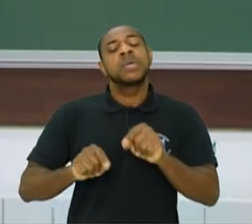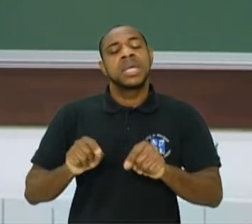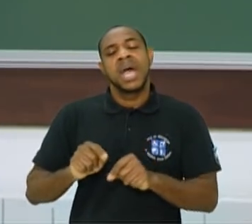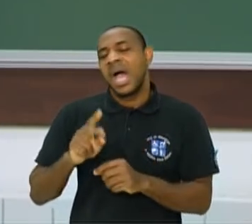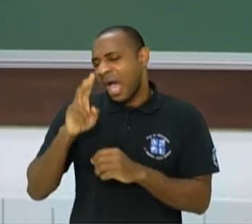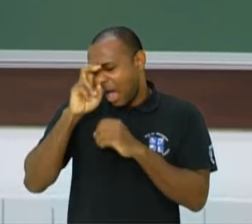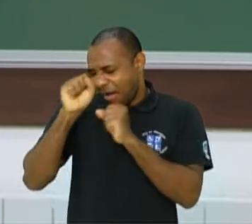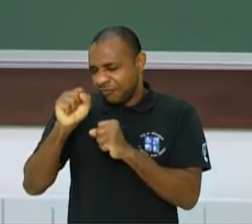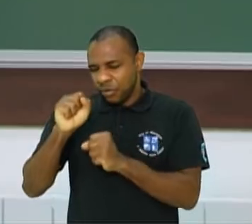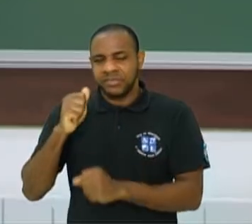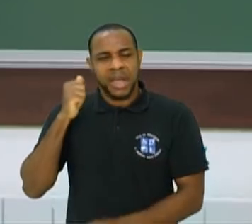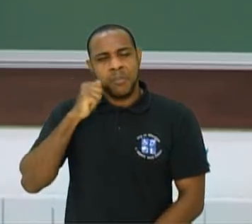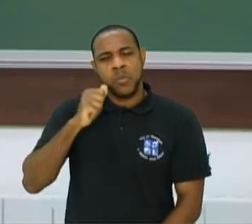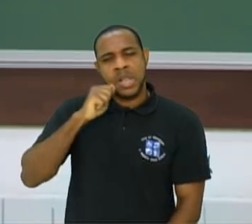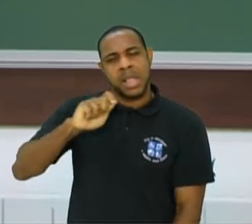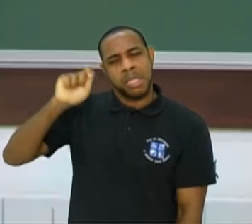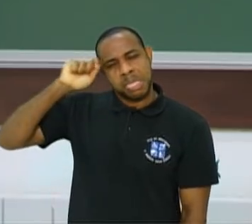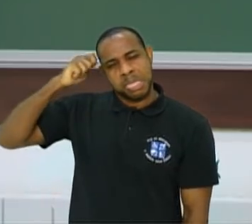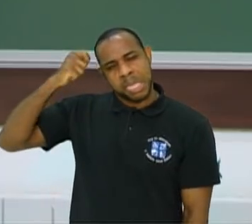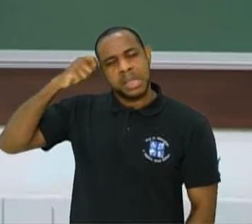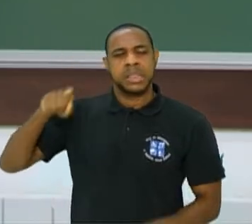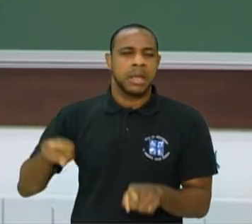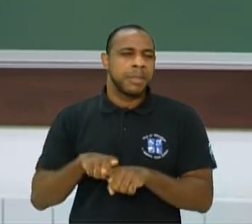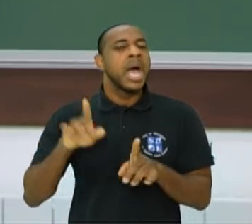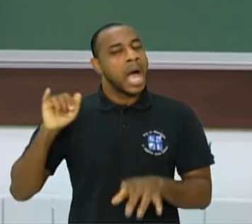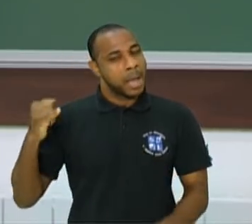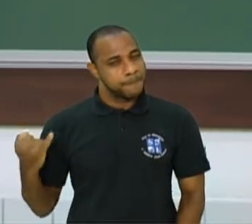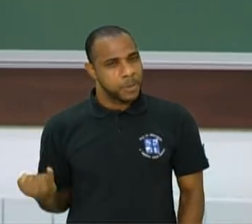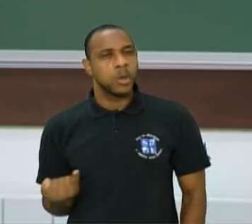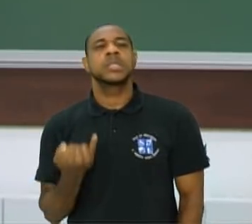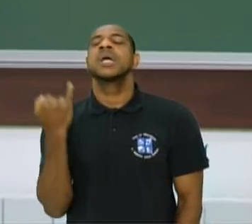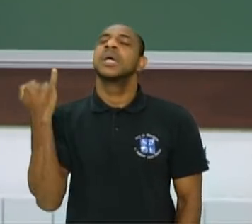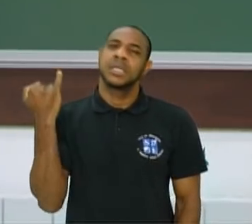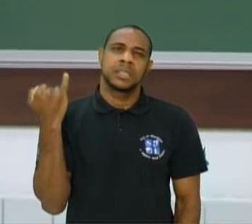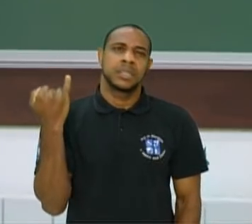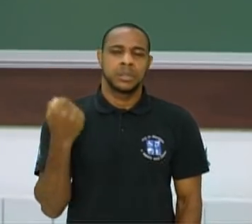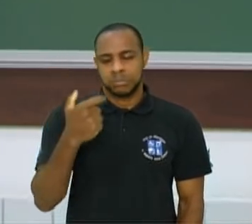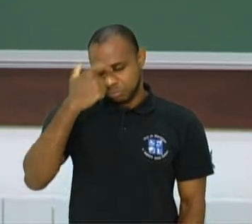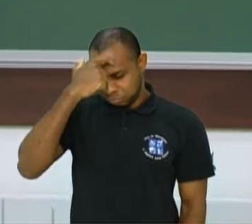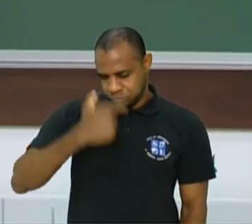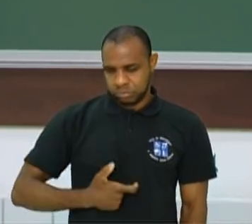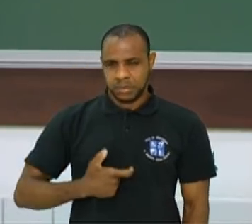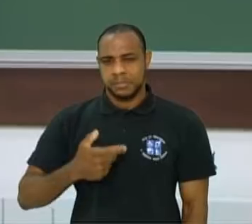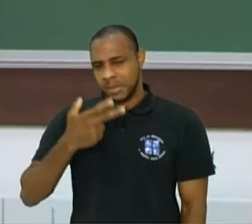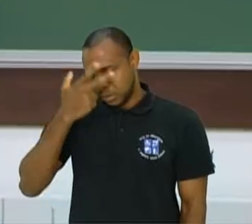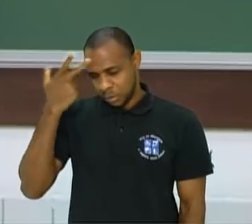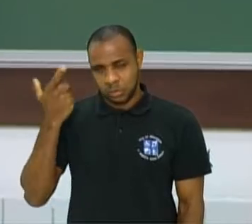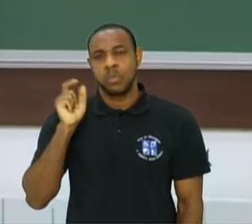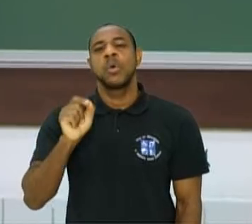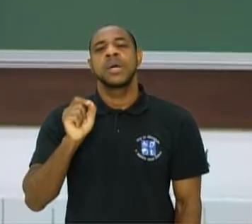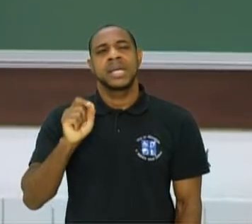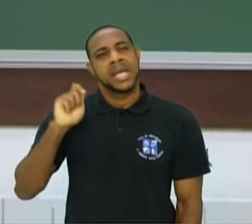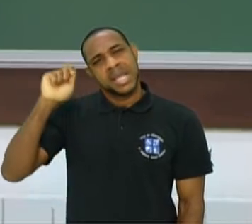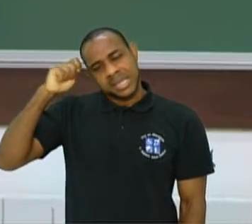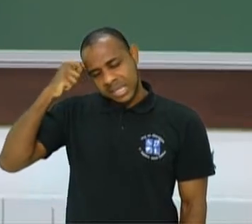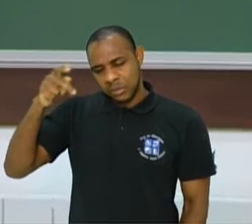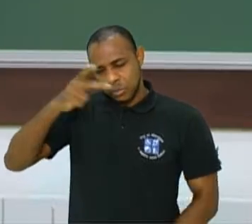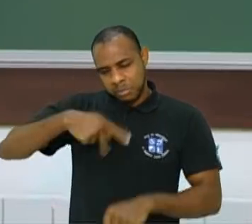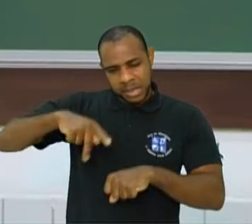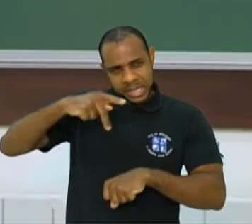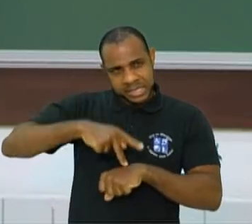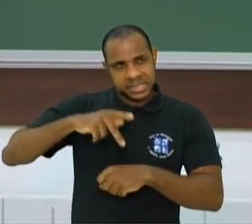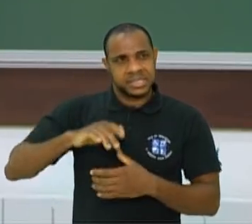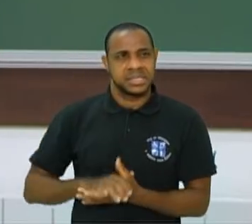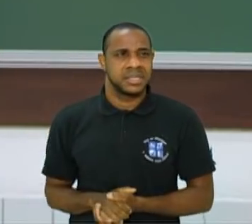mulher negra, né? Ela vê muito a importância de se falar sobre o negro no nosso país. Inclusive, a prof já falou em outras aulas,